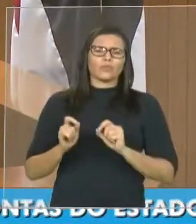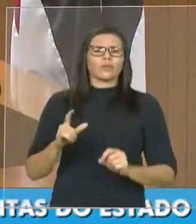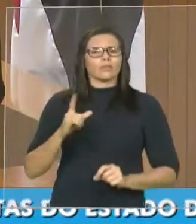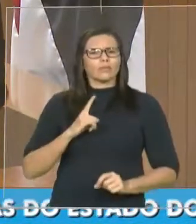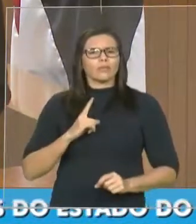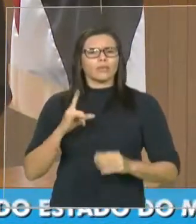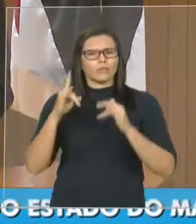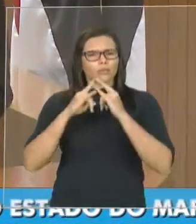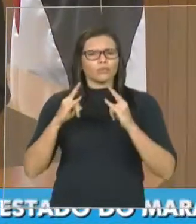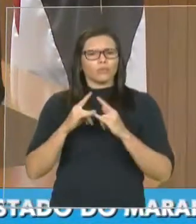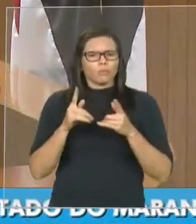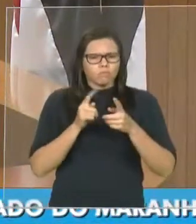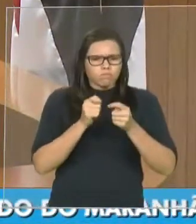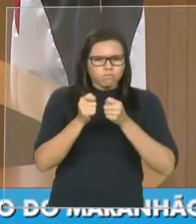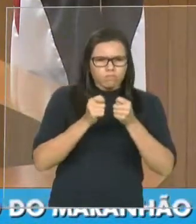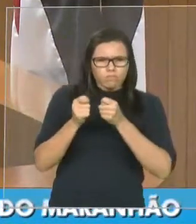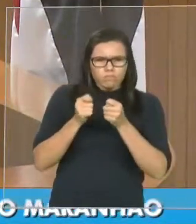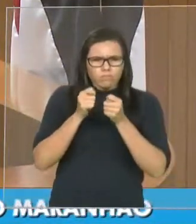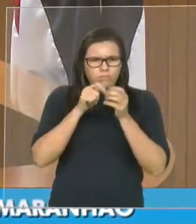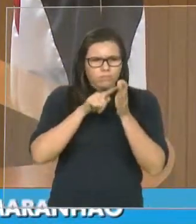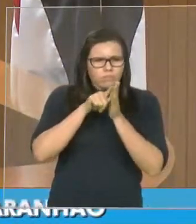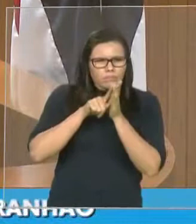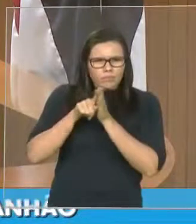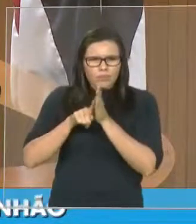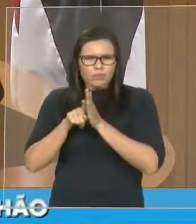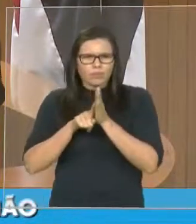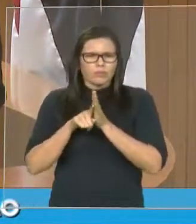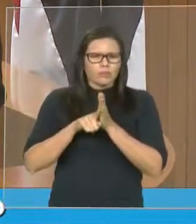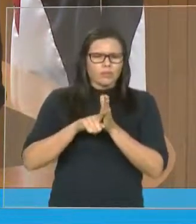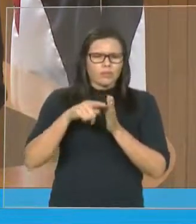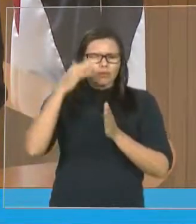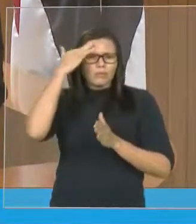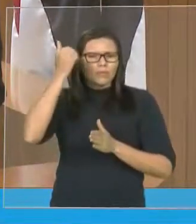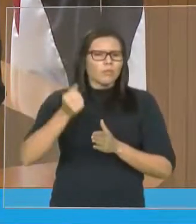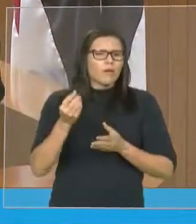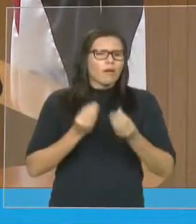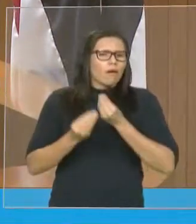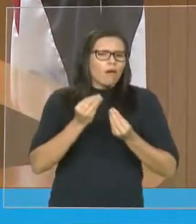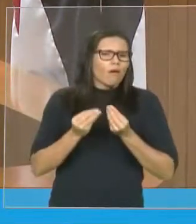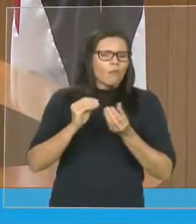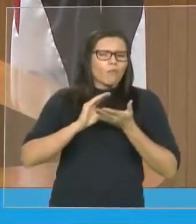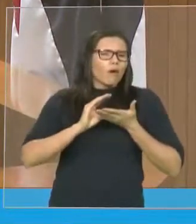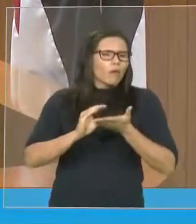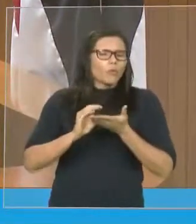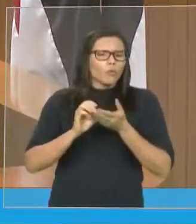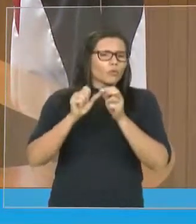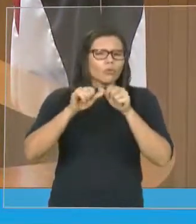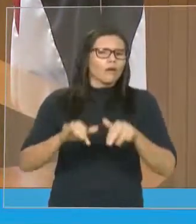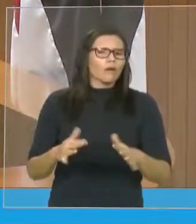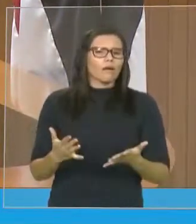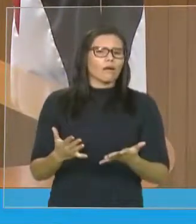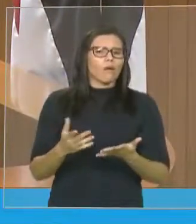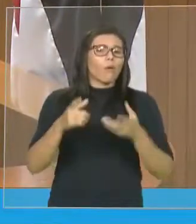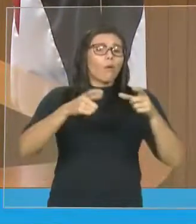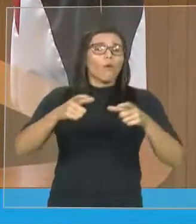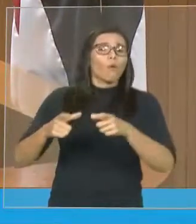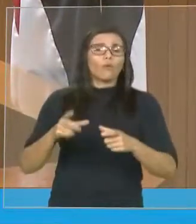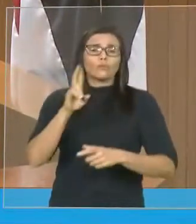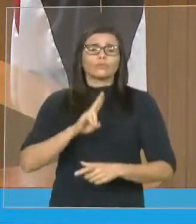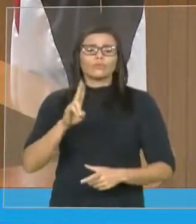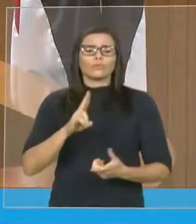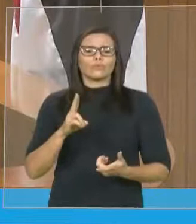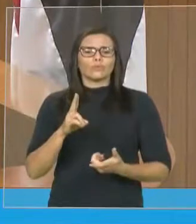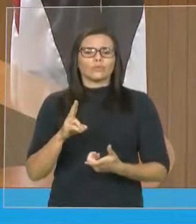Todos esses órgãos aqui a gente se vê constantemente, o Ministério Público de Contas, o Tribunal de Contas, o Tribunal de Contas da